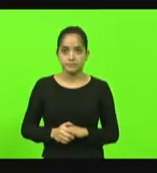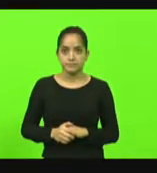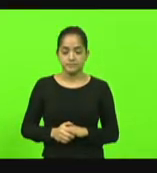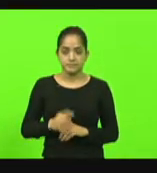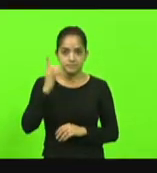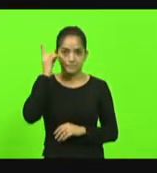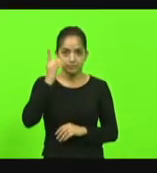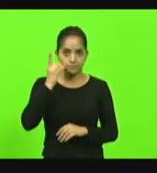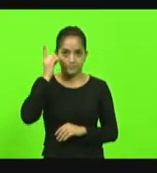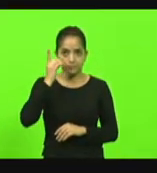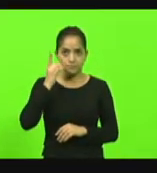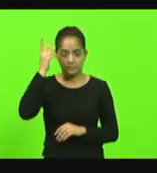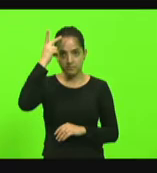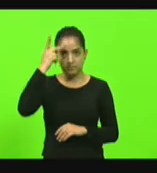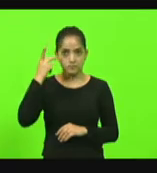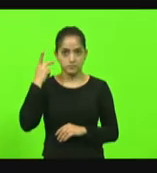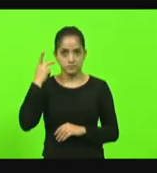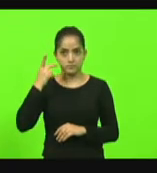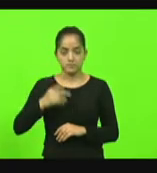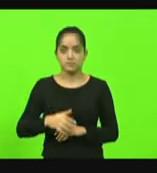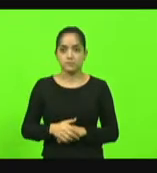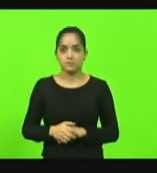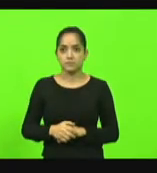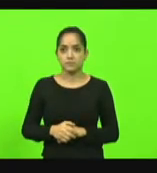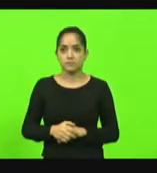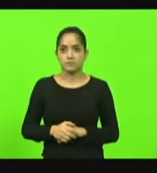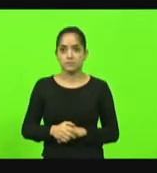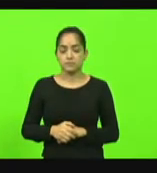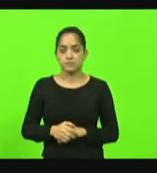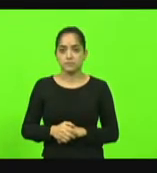Como vota deputada Paulinha?